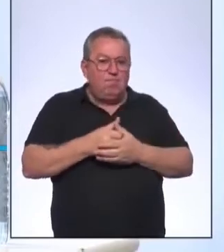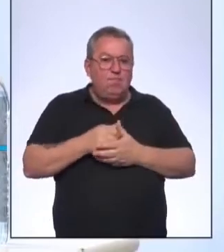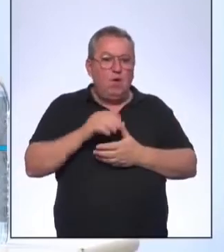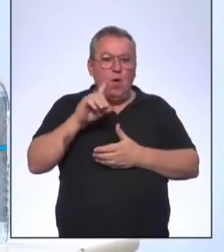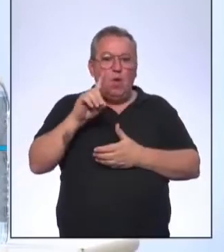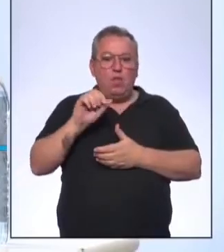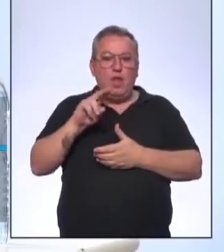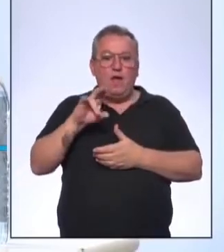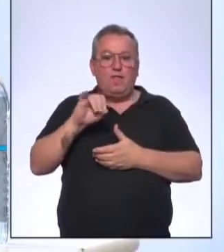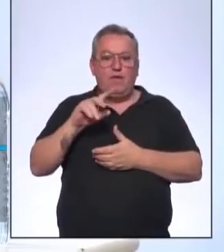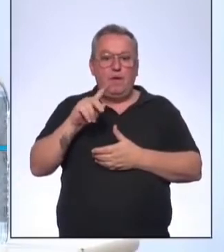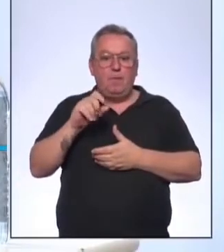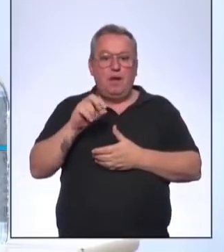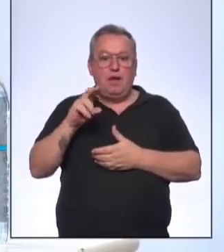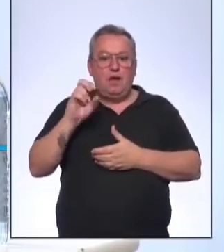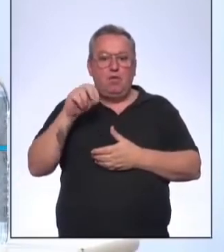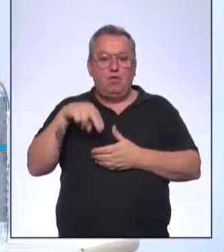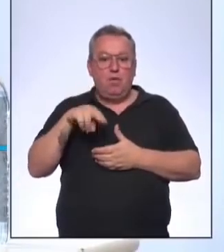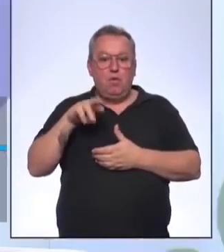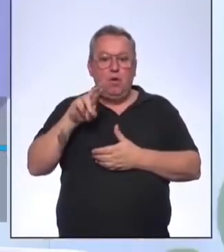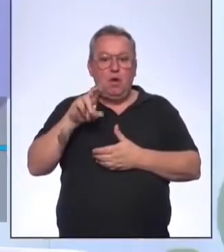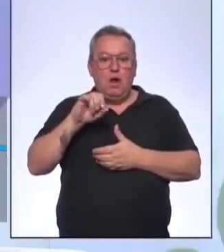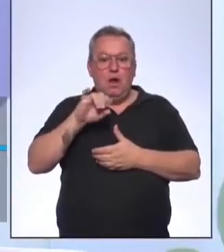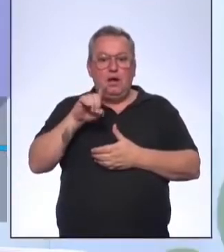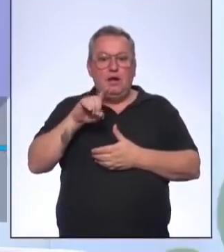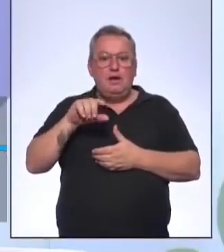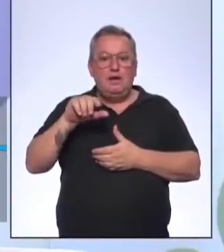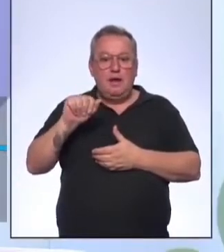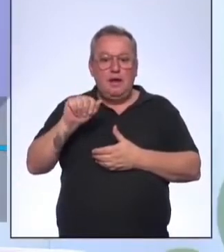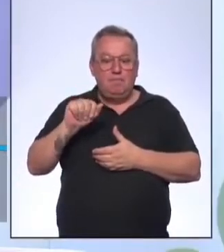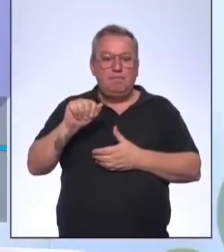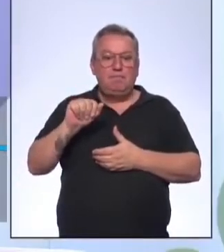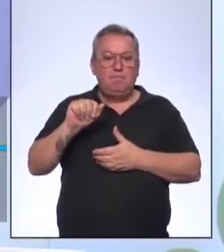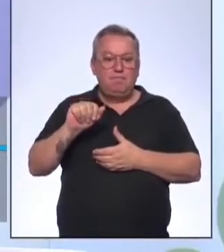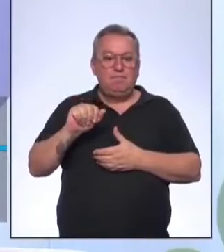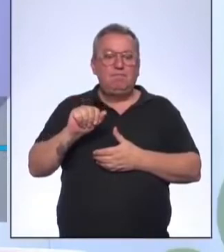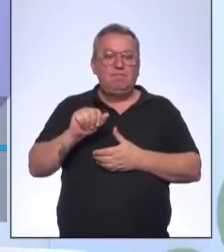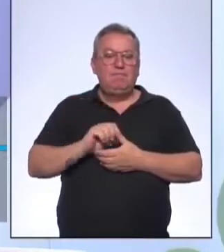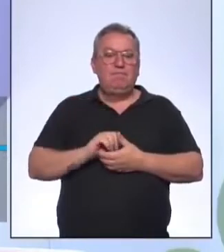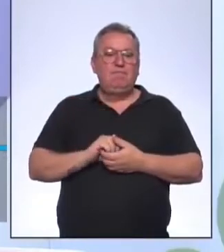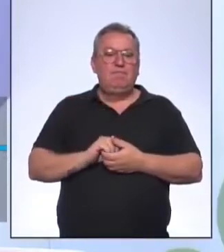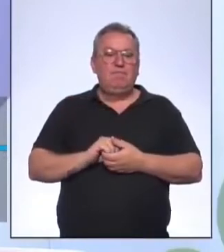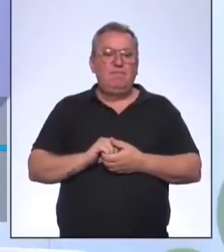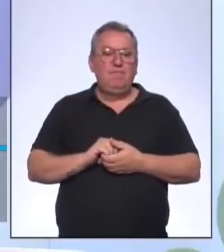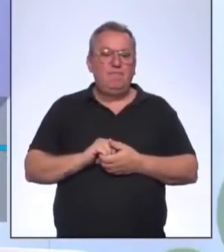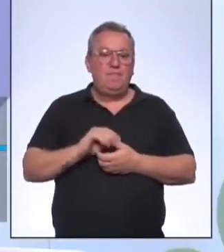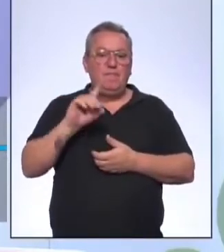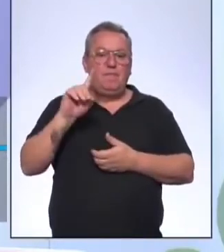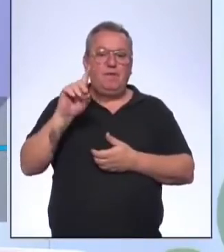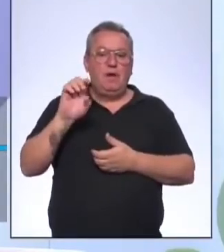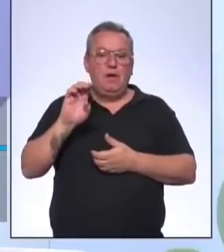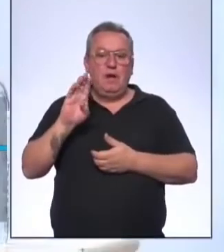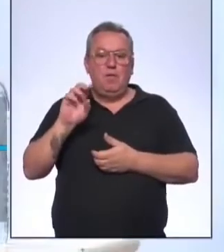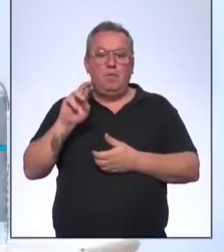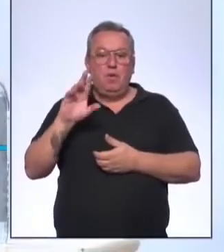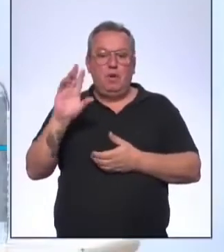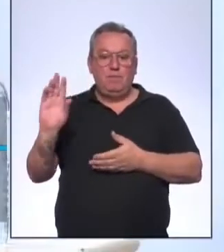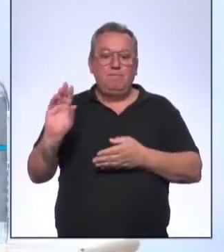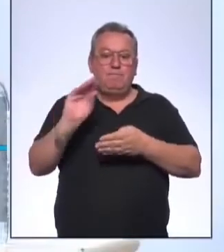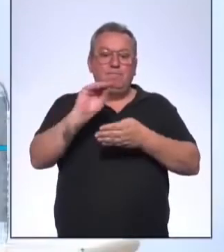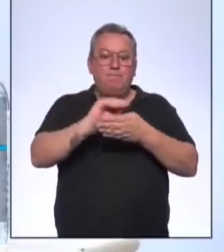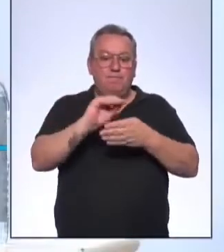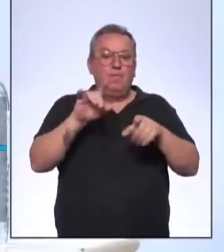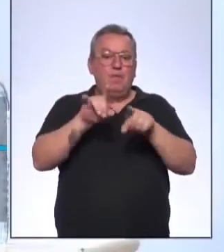Davi Peterson Raíssa eles falaram que é entretenimento gente muito bem E a Débora que acrescentou né